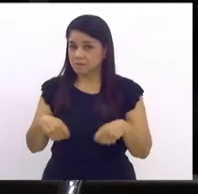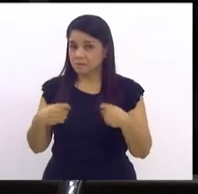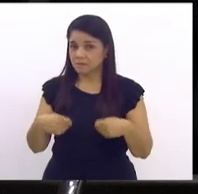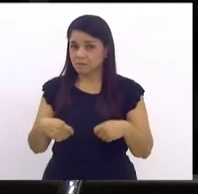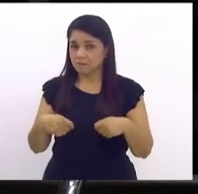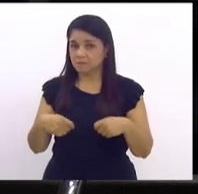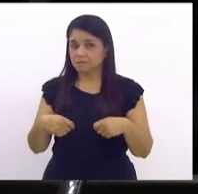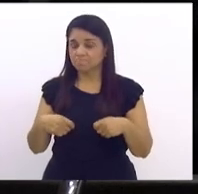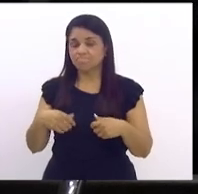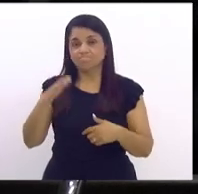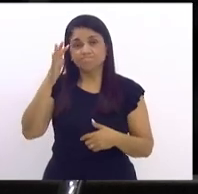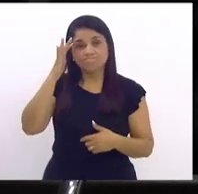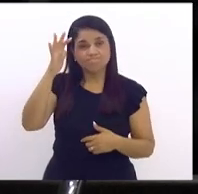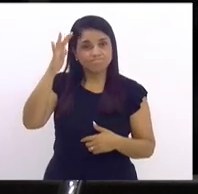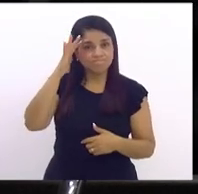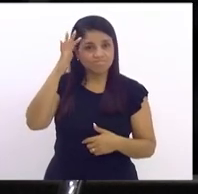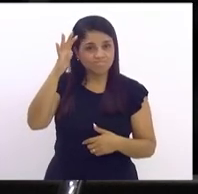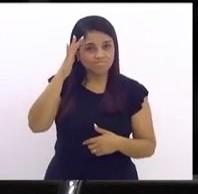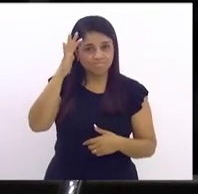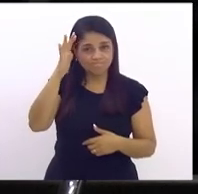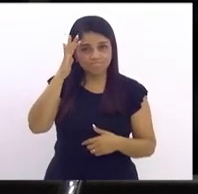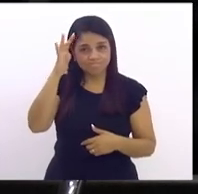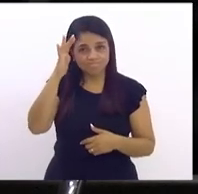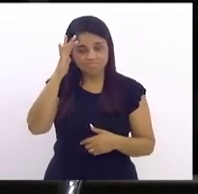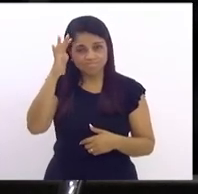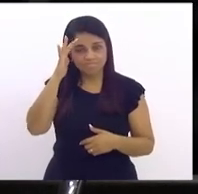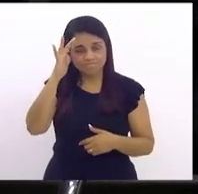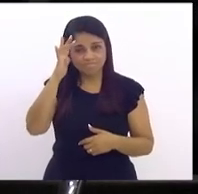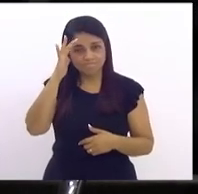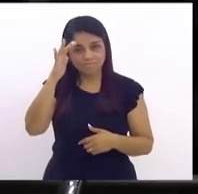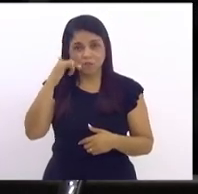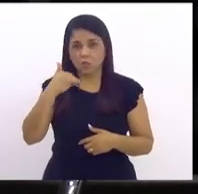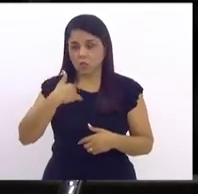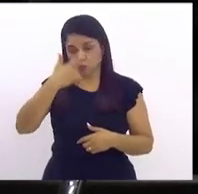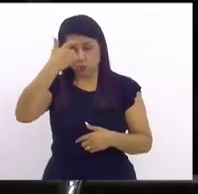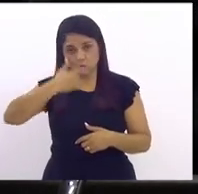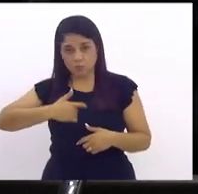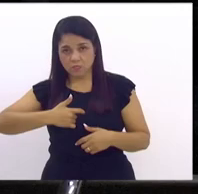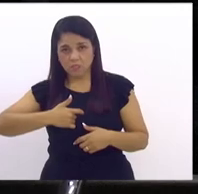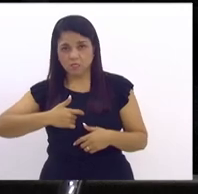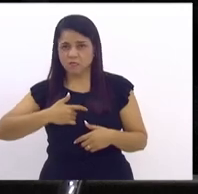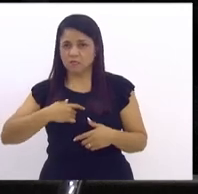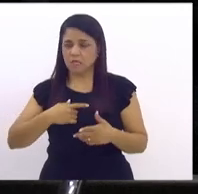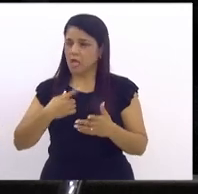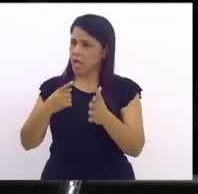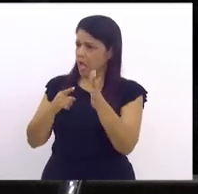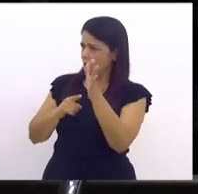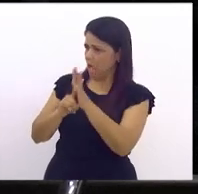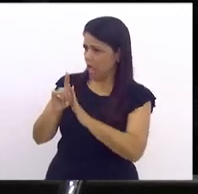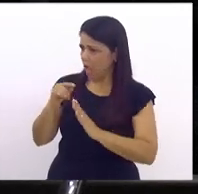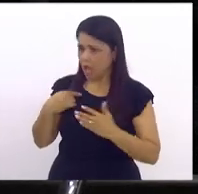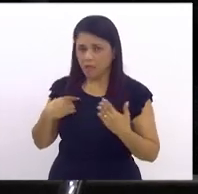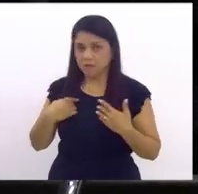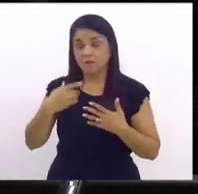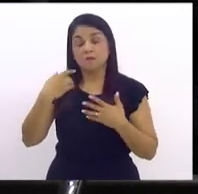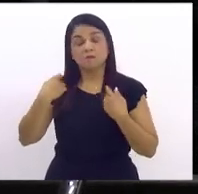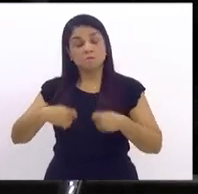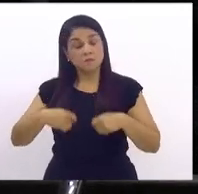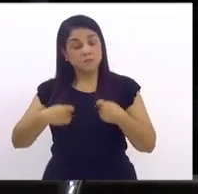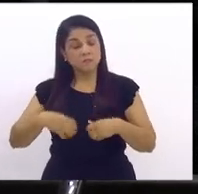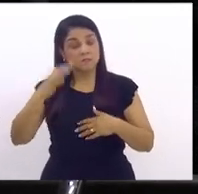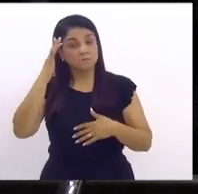merecem reflexão. Não estou aqui fazendo uma divergência peremptória, mas merece uma